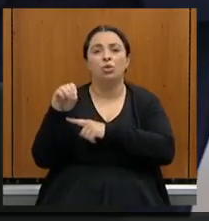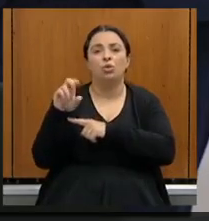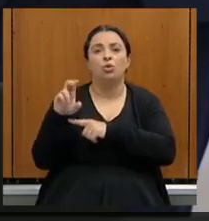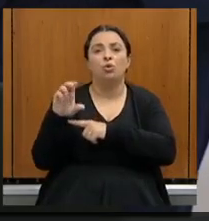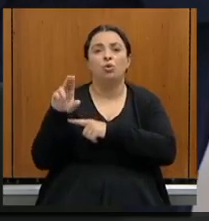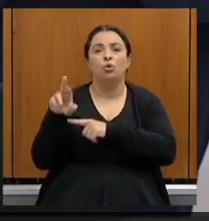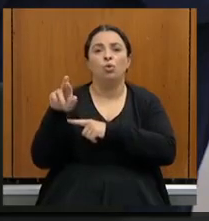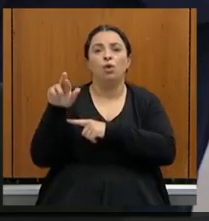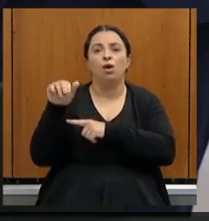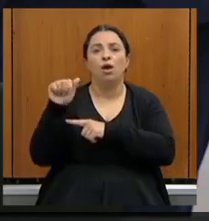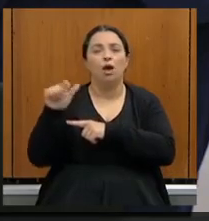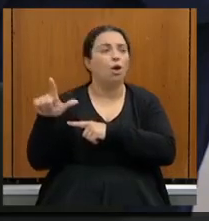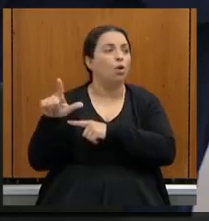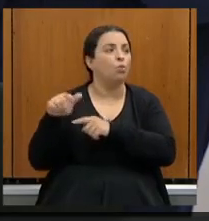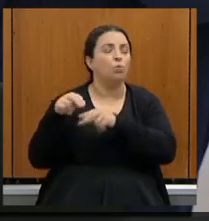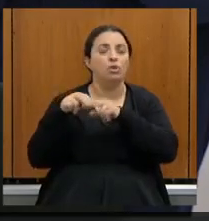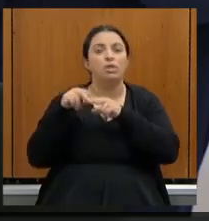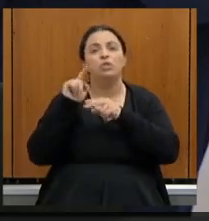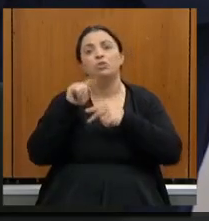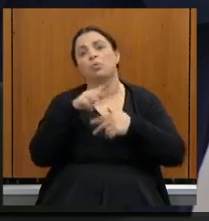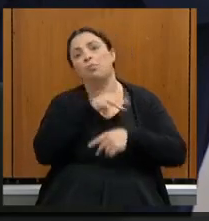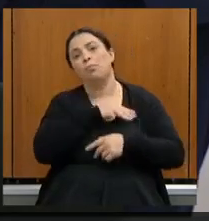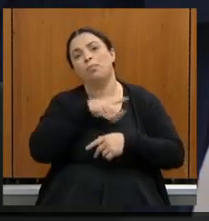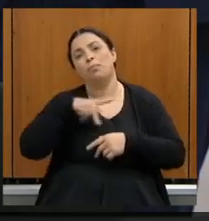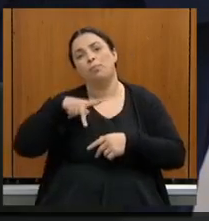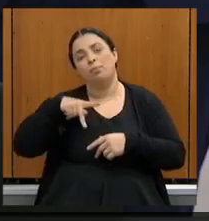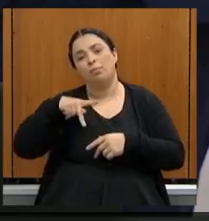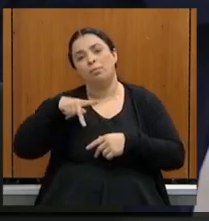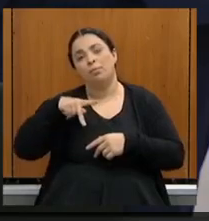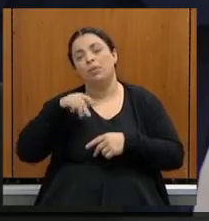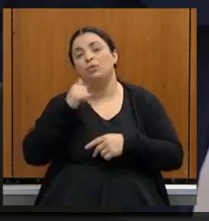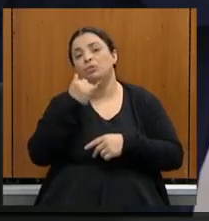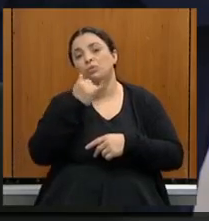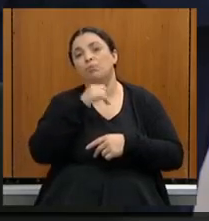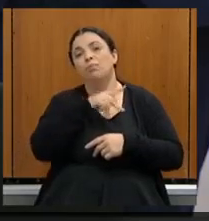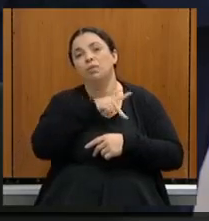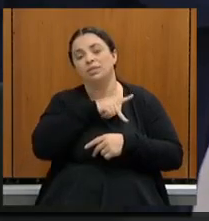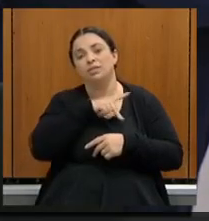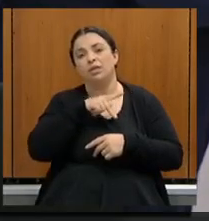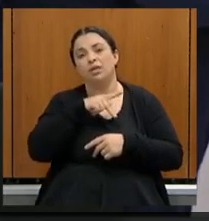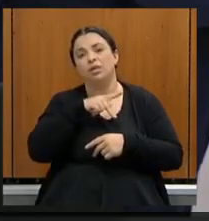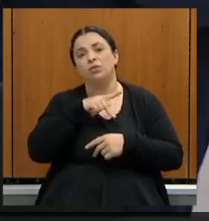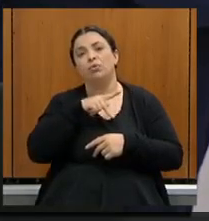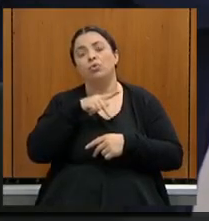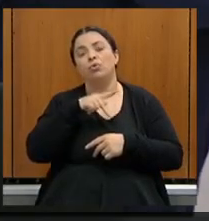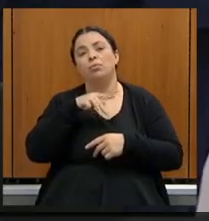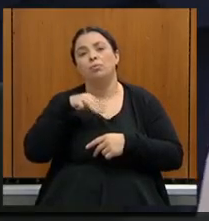reservada pelo Ministério do Estado de Minas Gerais